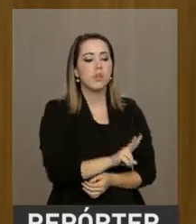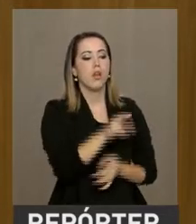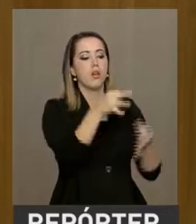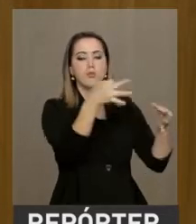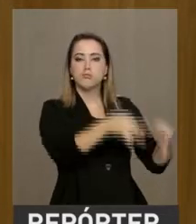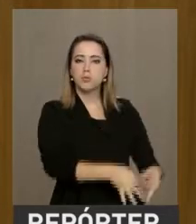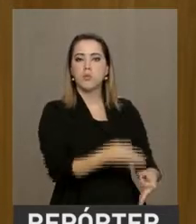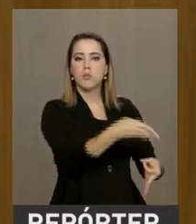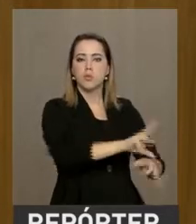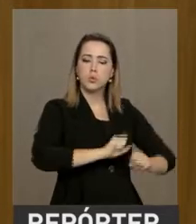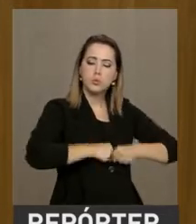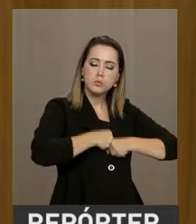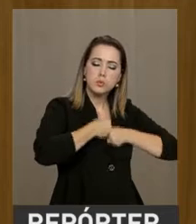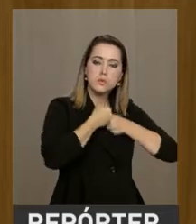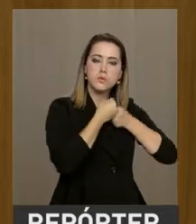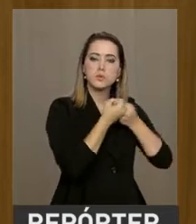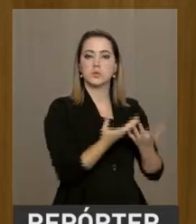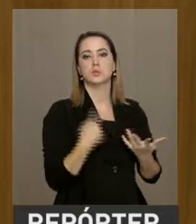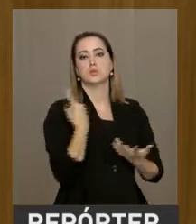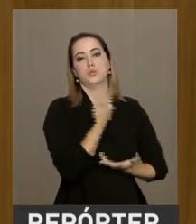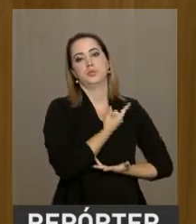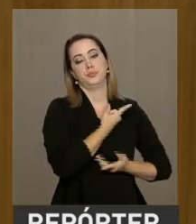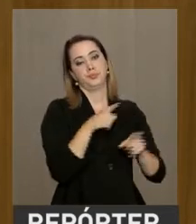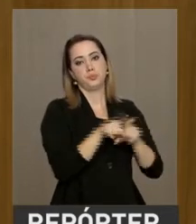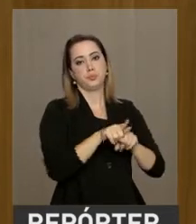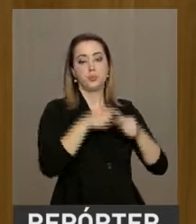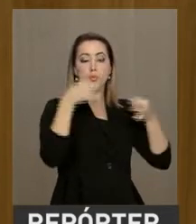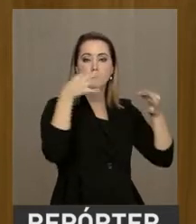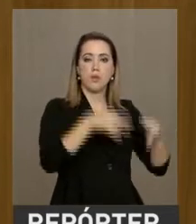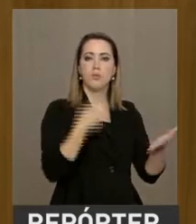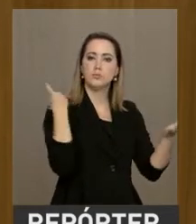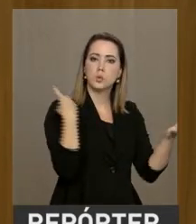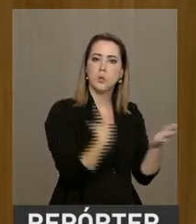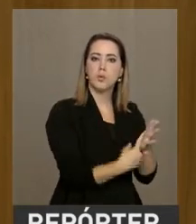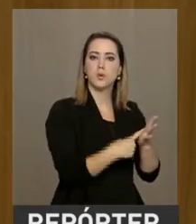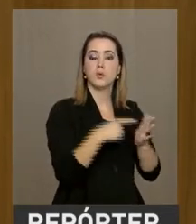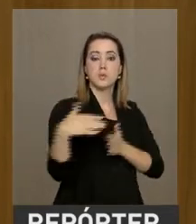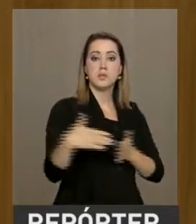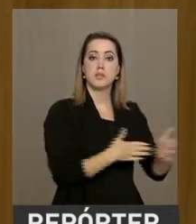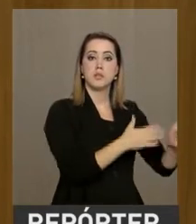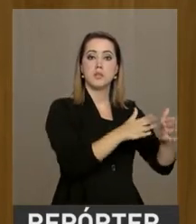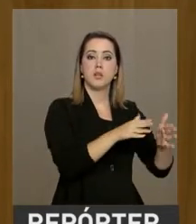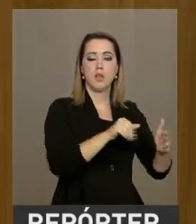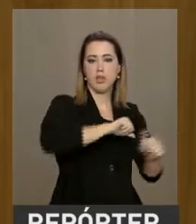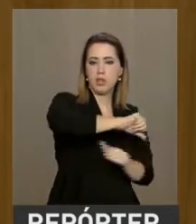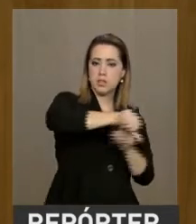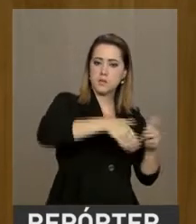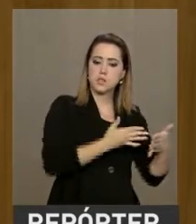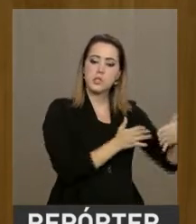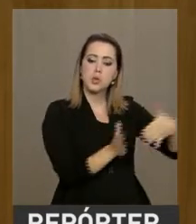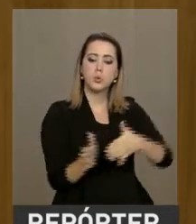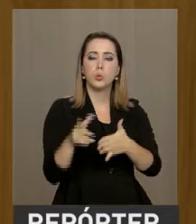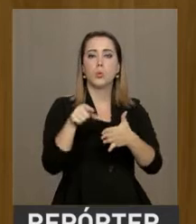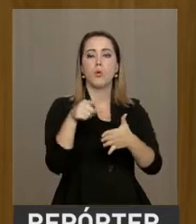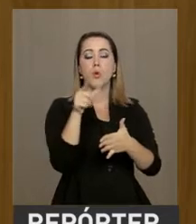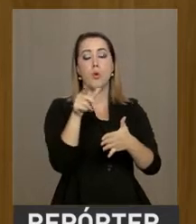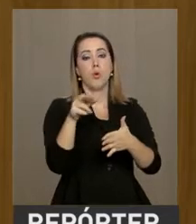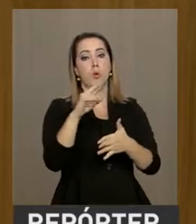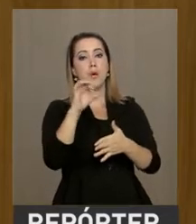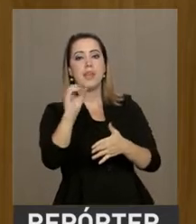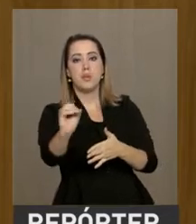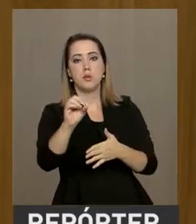esforços que estamos fazendo para garantir que efetivamente a transposição aconteça as águas do rio são francisco